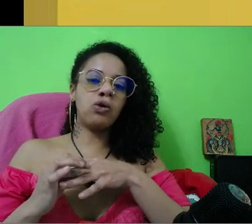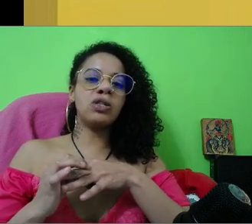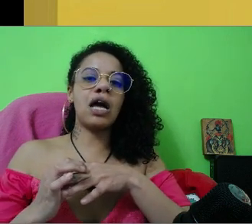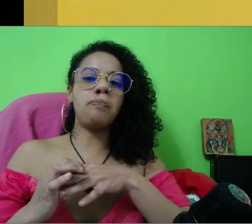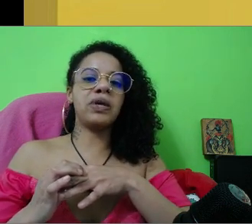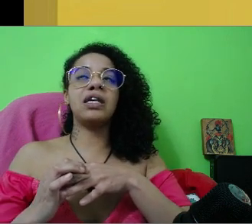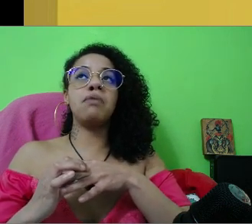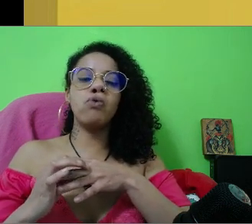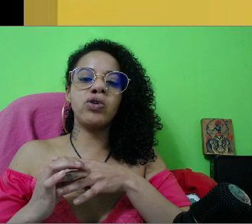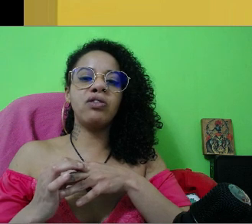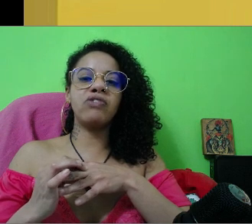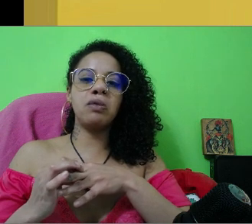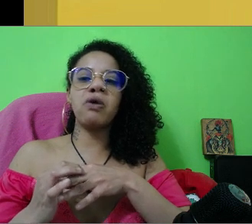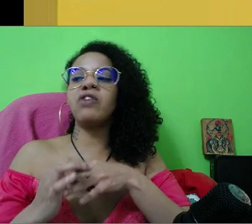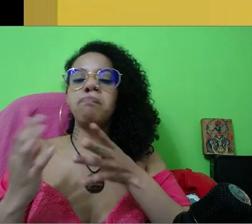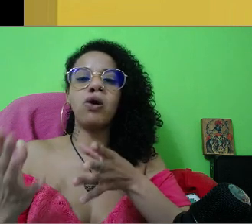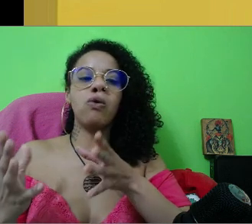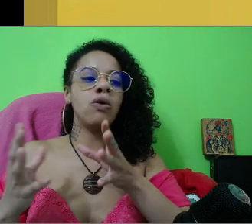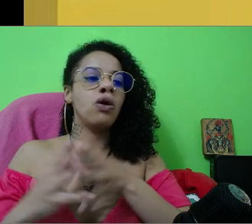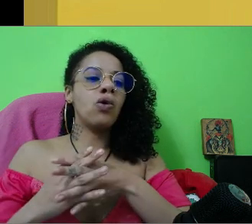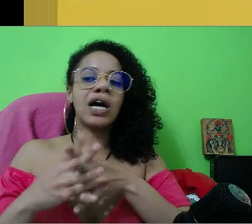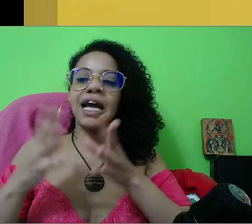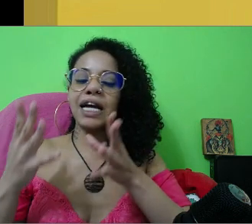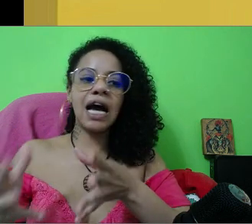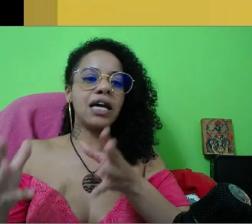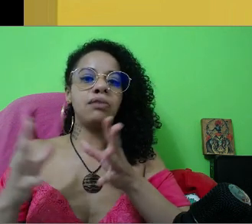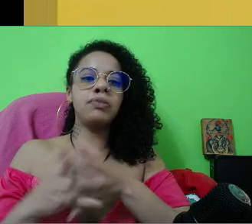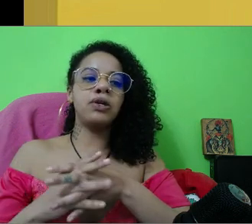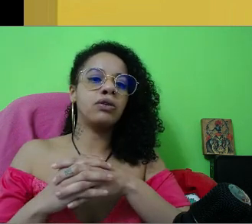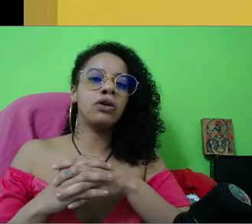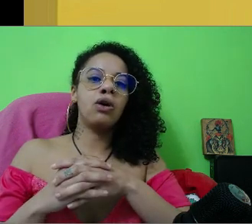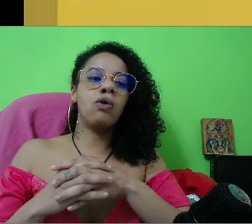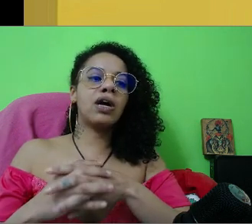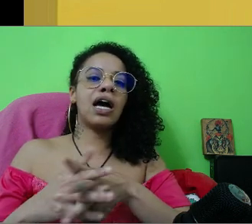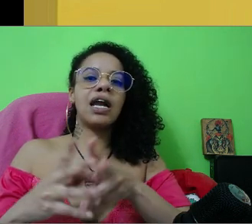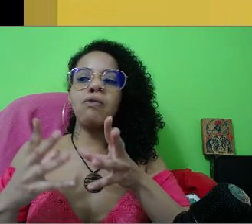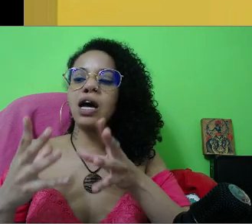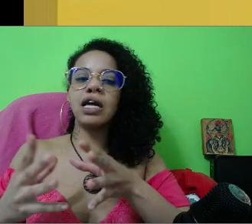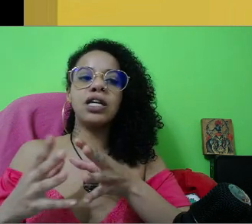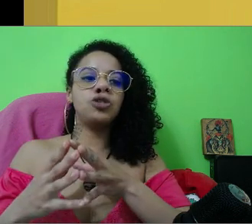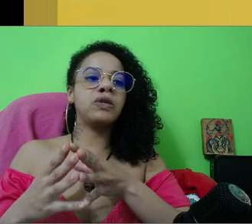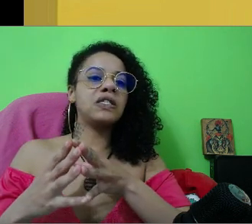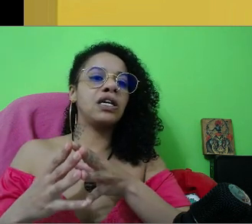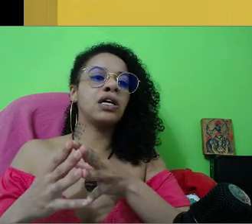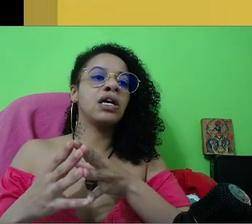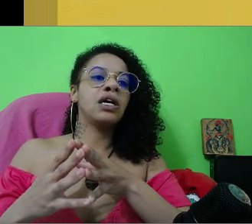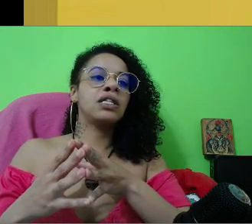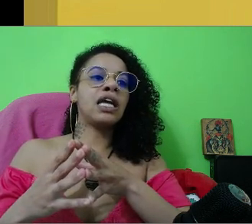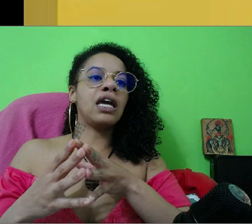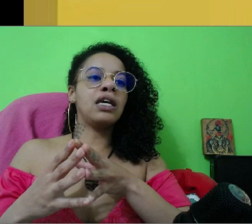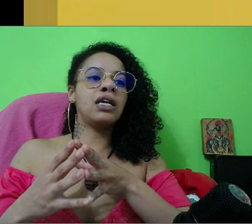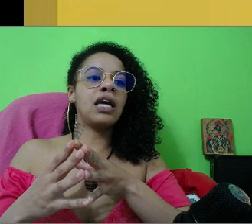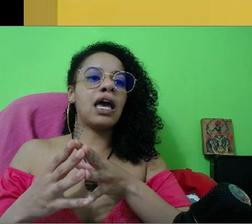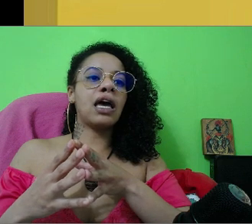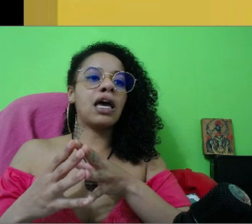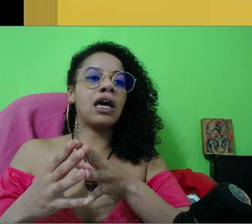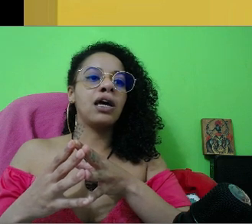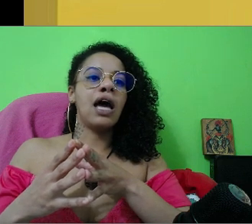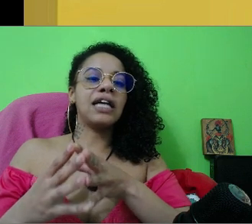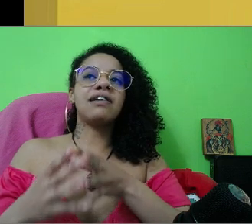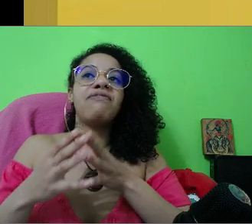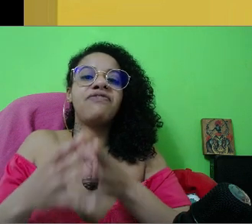muito pelo contrário eu pensei muito em fazer porque eu falei pô o cara é caqui mano o cara é um cara que tipo assim tem